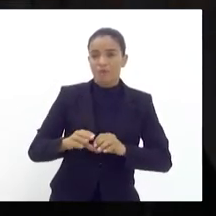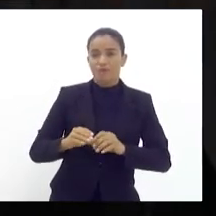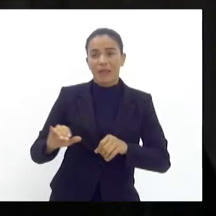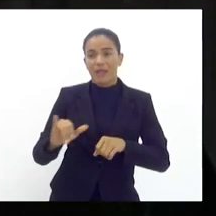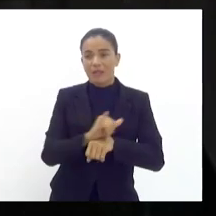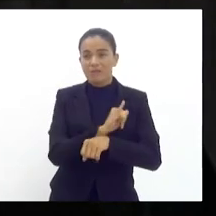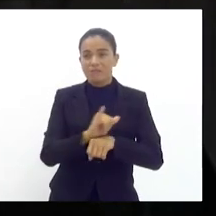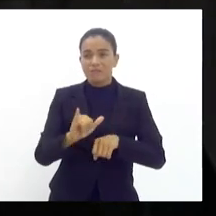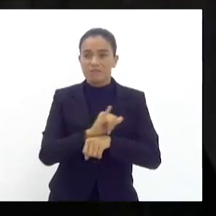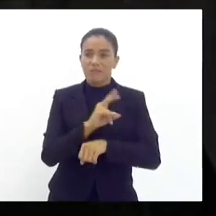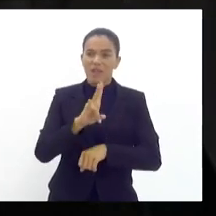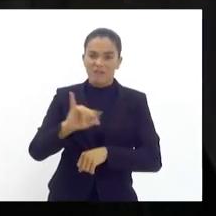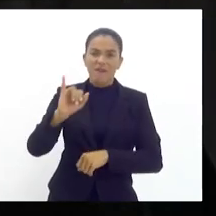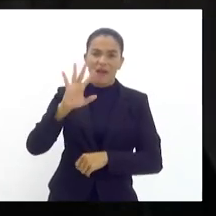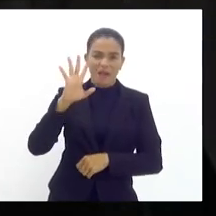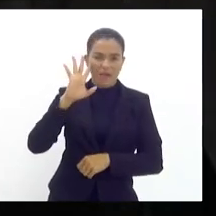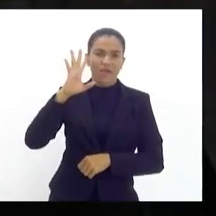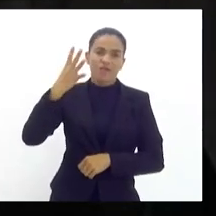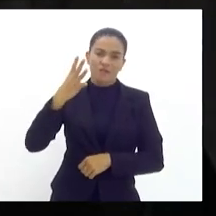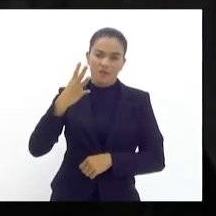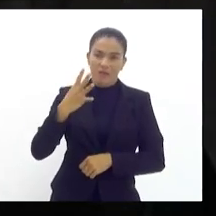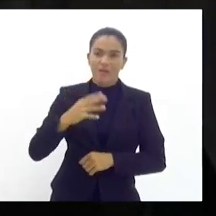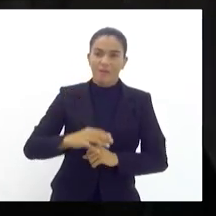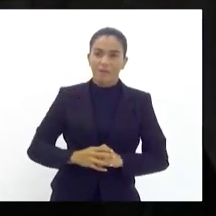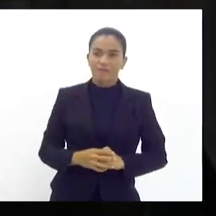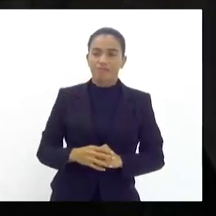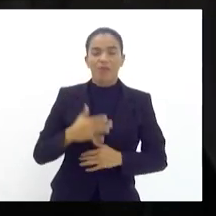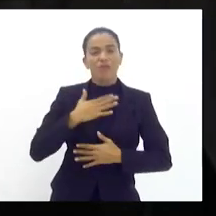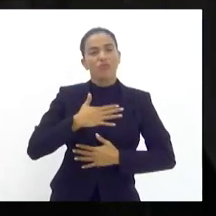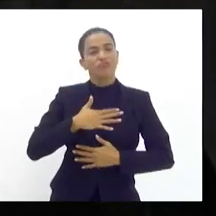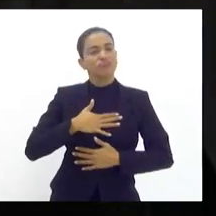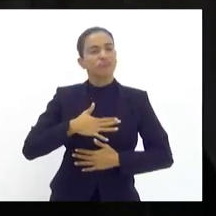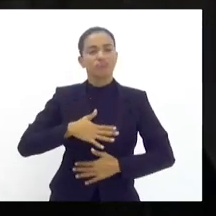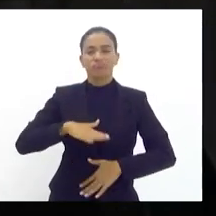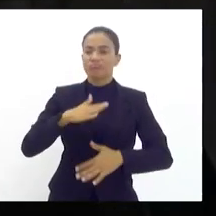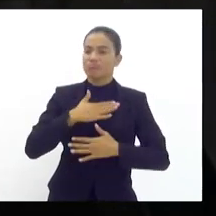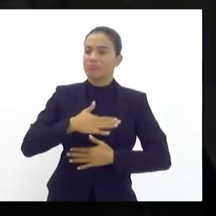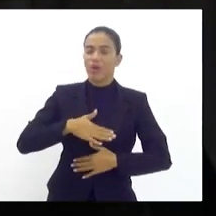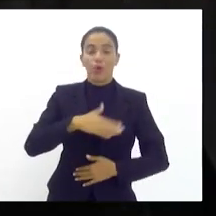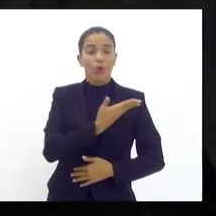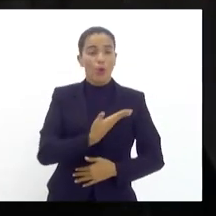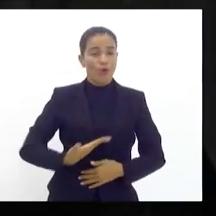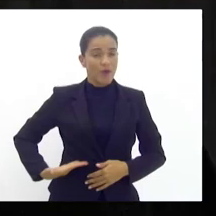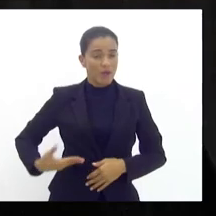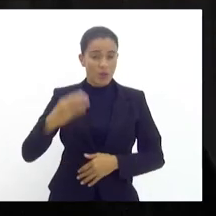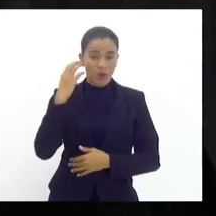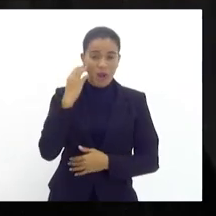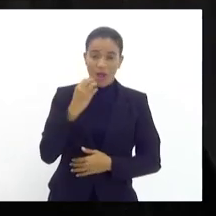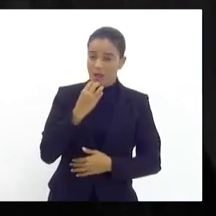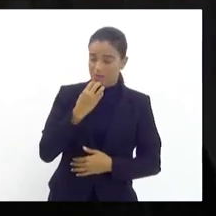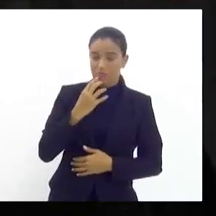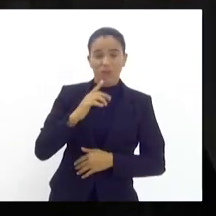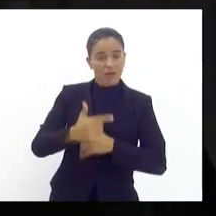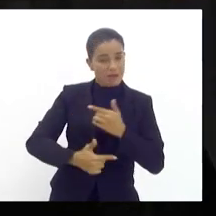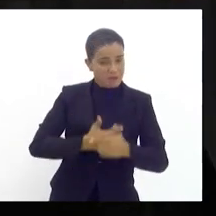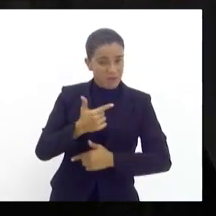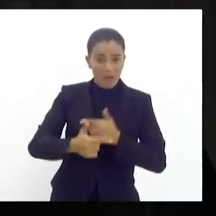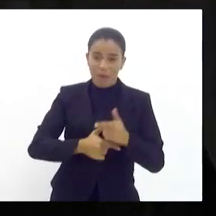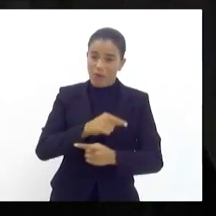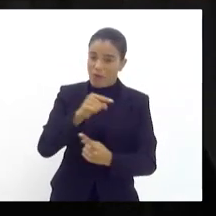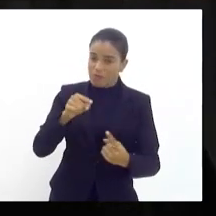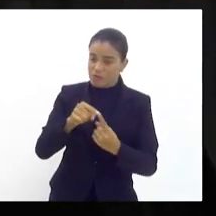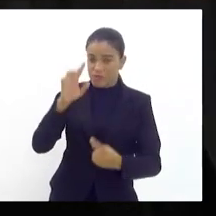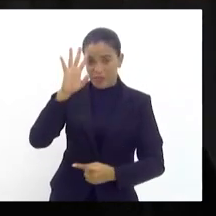jeito ele vai resolver isso sei que ele não vai deixar a gente na mão eu fico tranquila que o governador Cláudio Castro já está trabalhando para que isso aconteça Tá